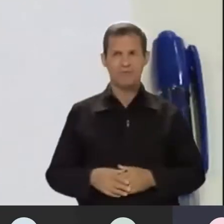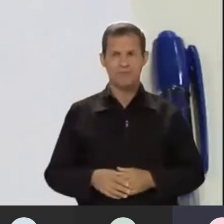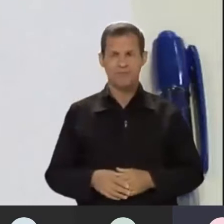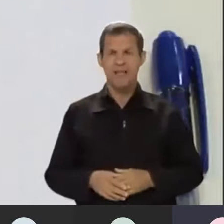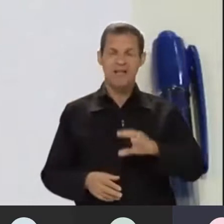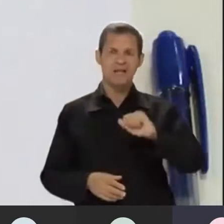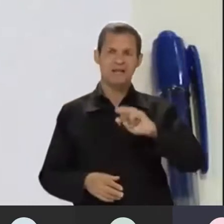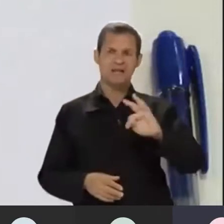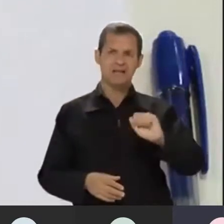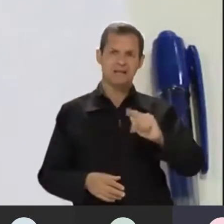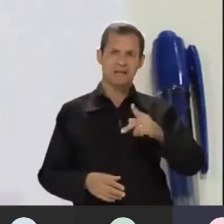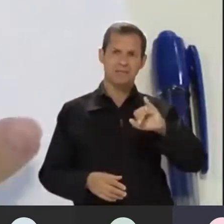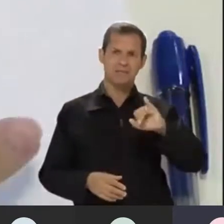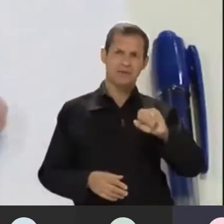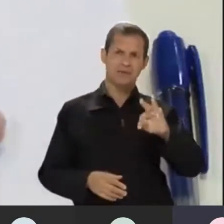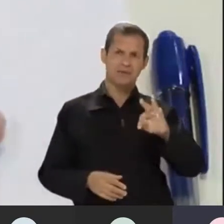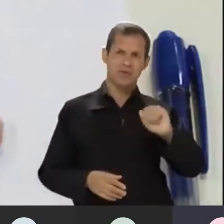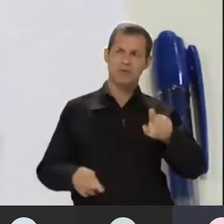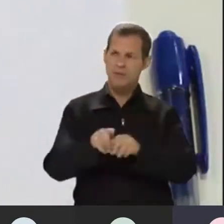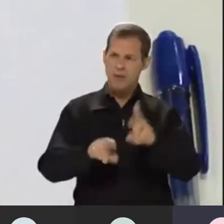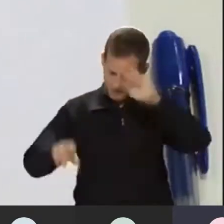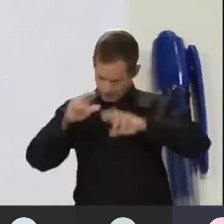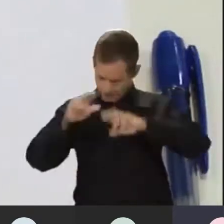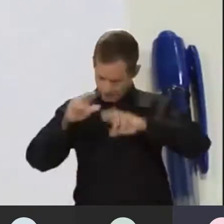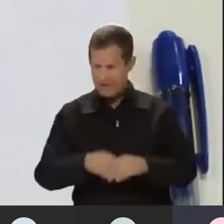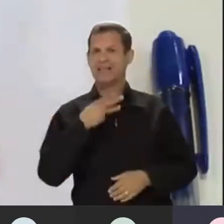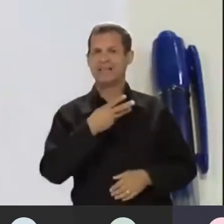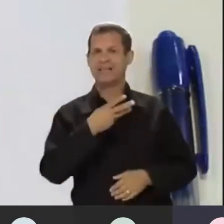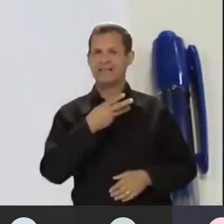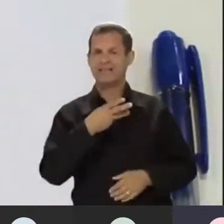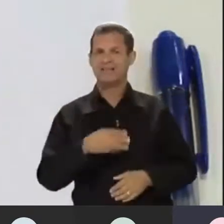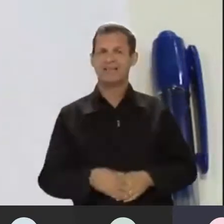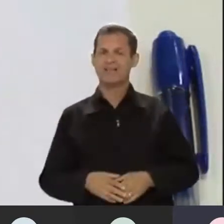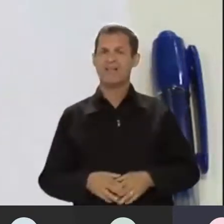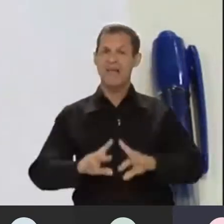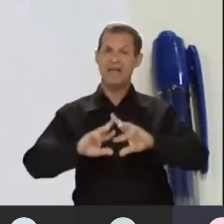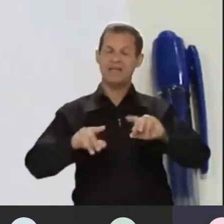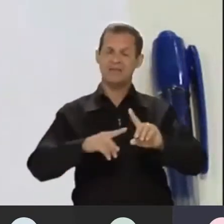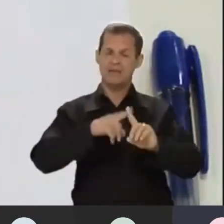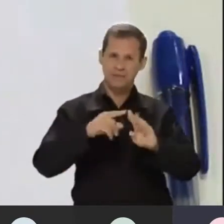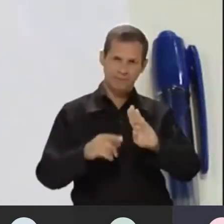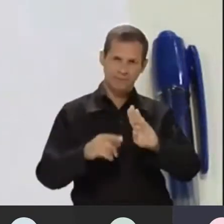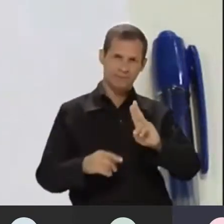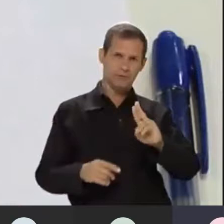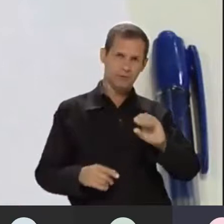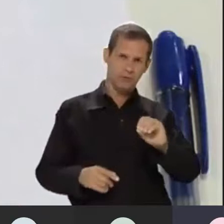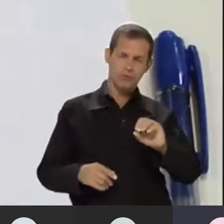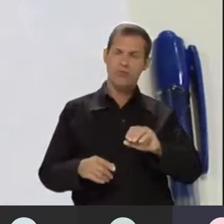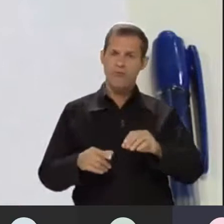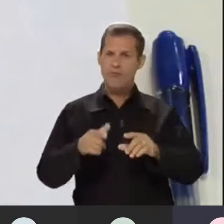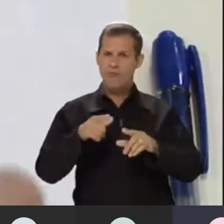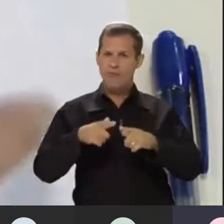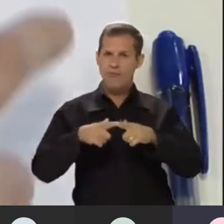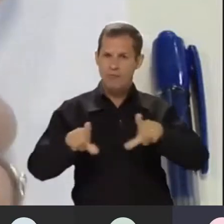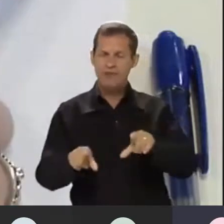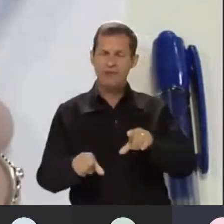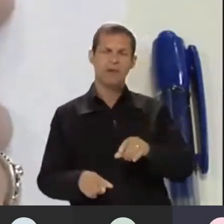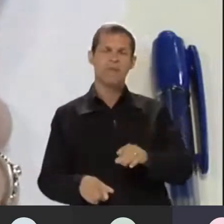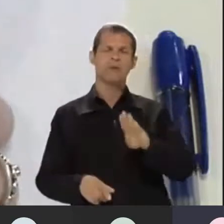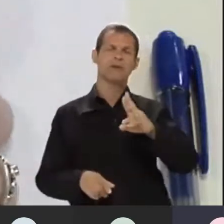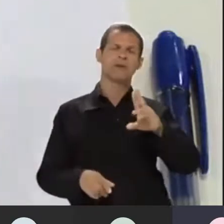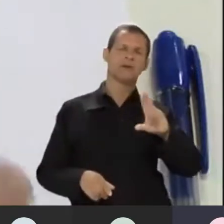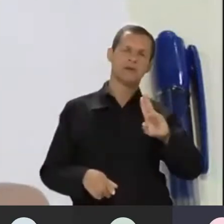sobre a carta psicrométrica. Então, nós vamos levar em consideração essas três variáveis: temperatura de bulbo úmido, temperatura de bulbo